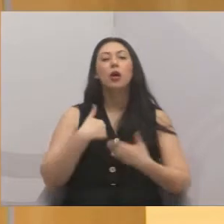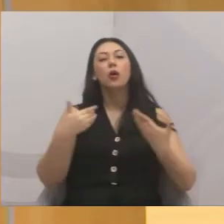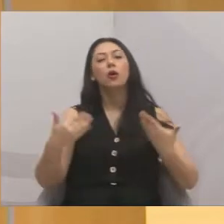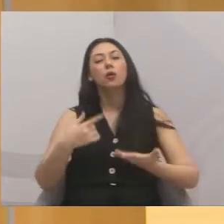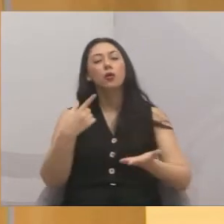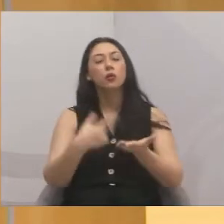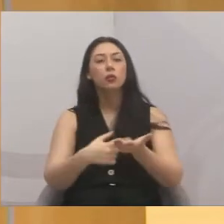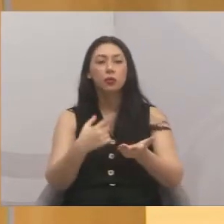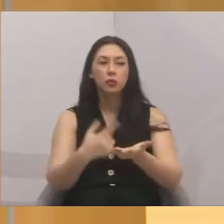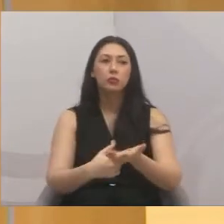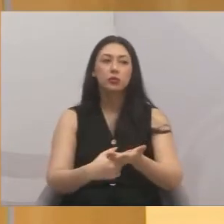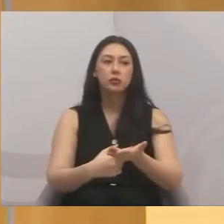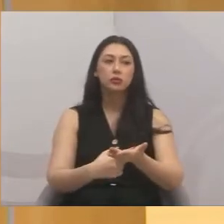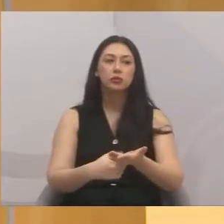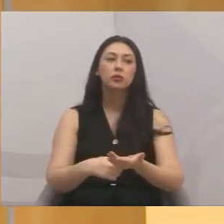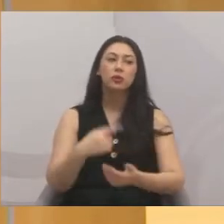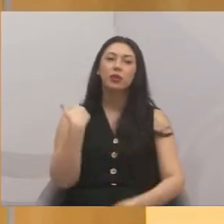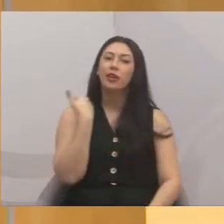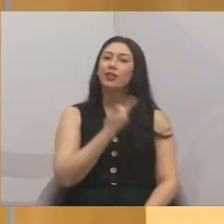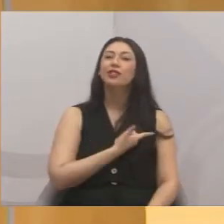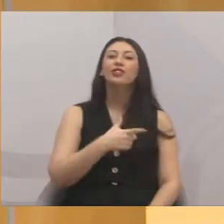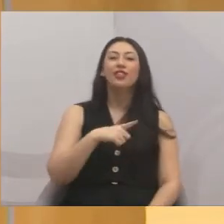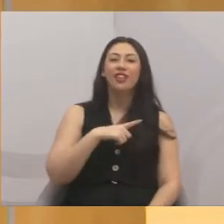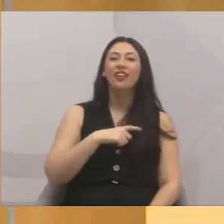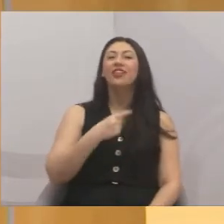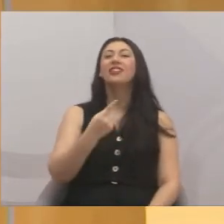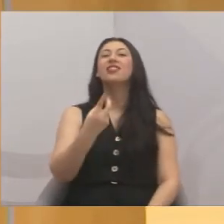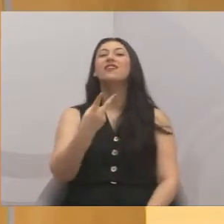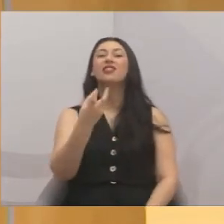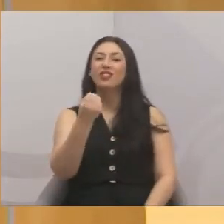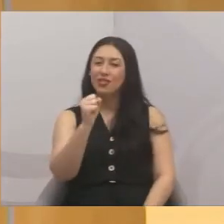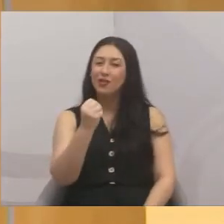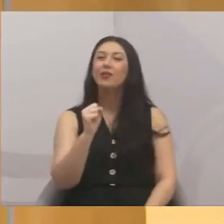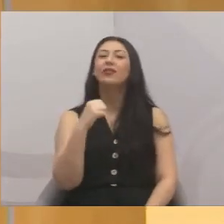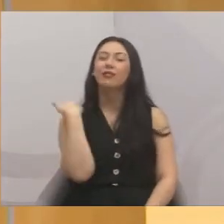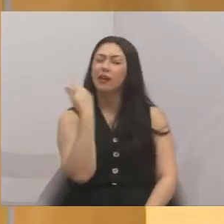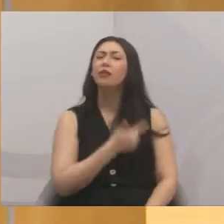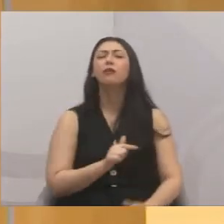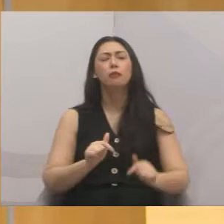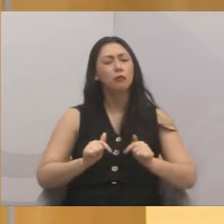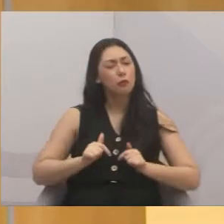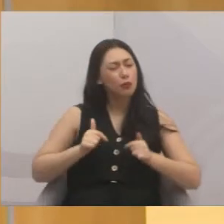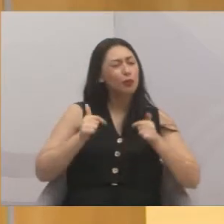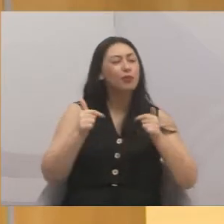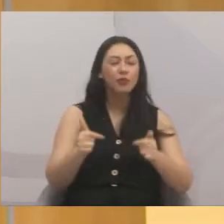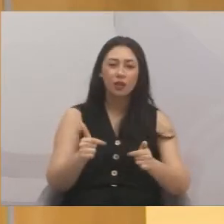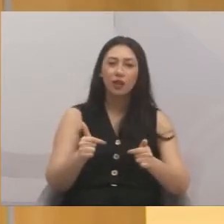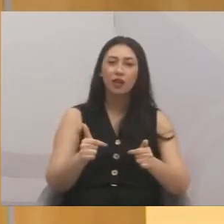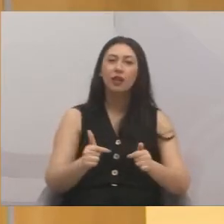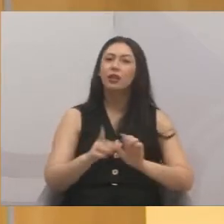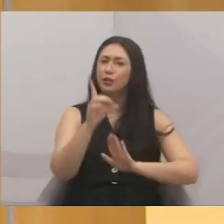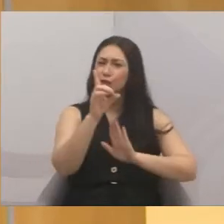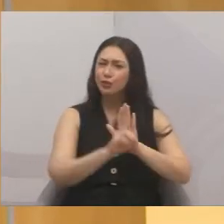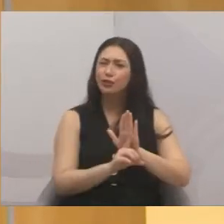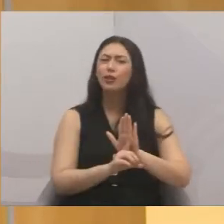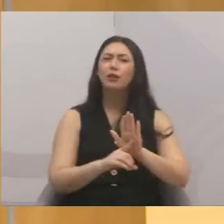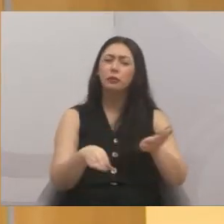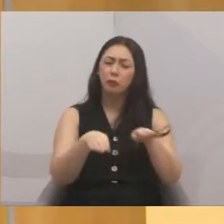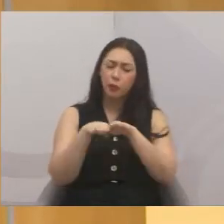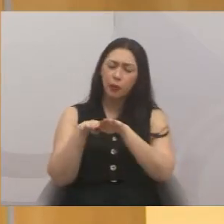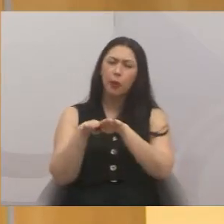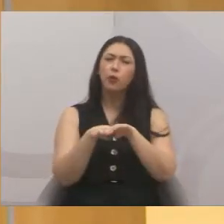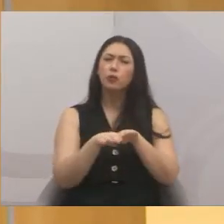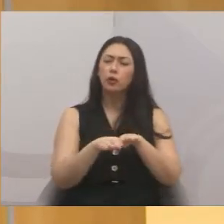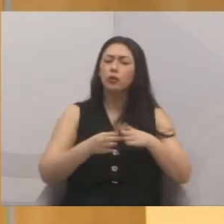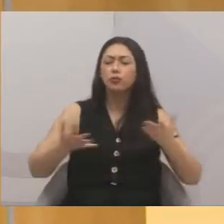compromisso que a gente seja os 128, que é para isso que a gente vai lutar. Para que a gente tenha direito à igualdade, para que a gente promova